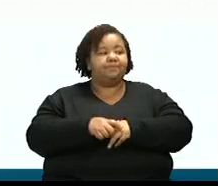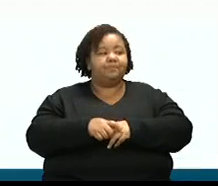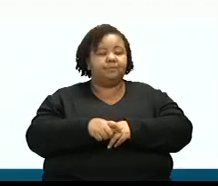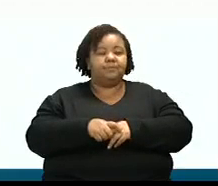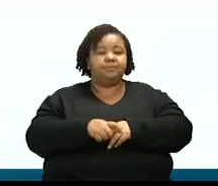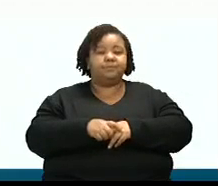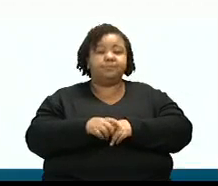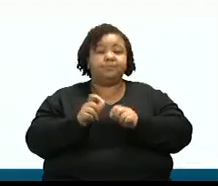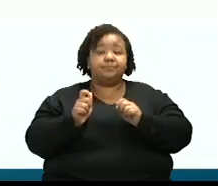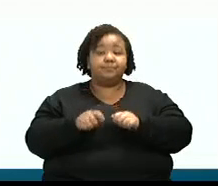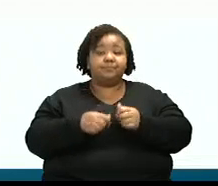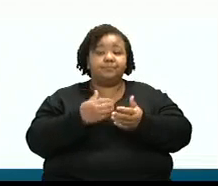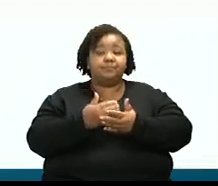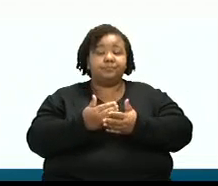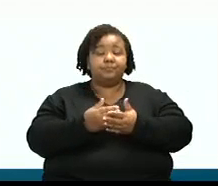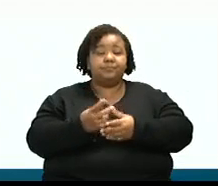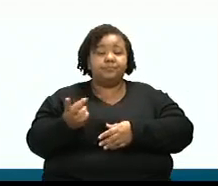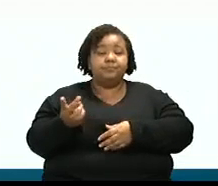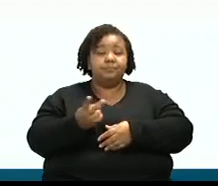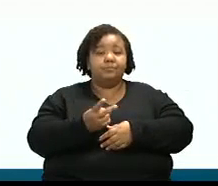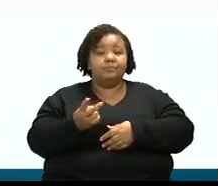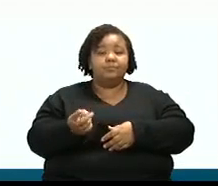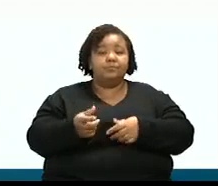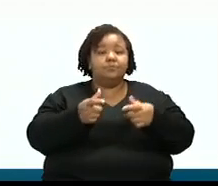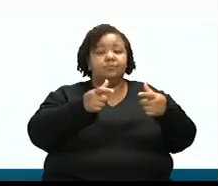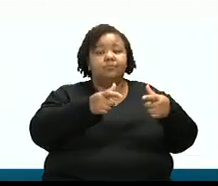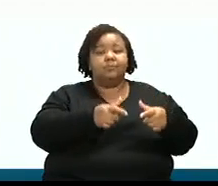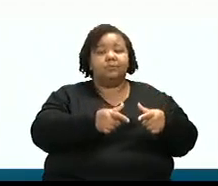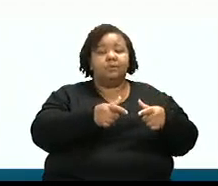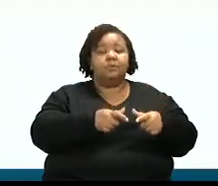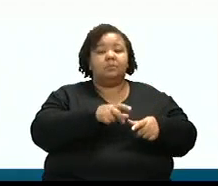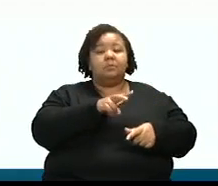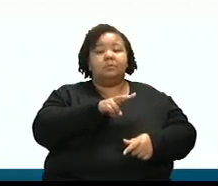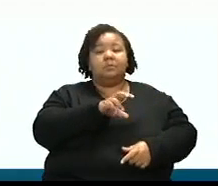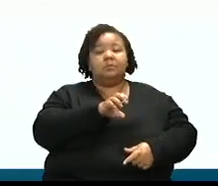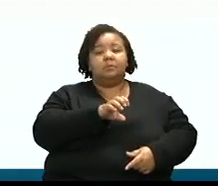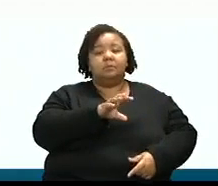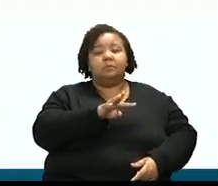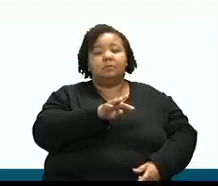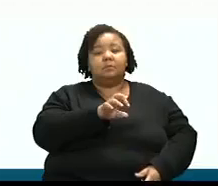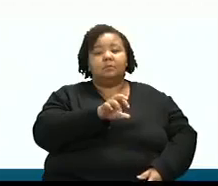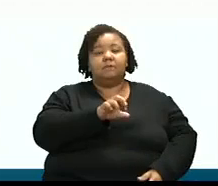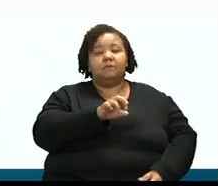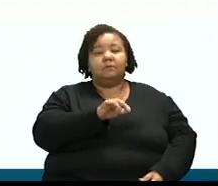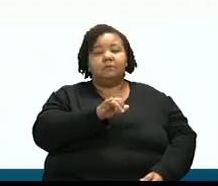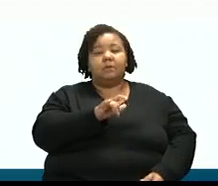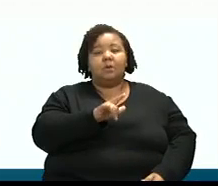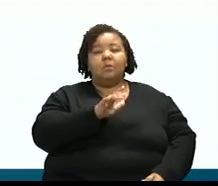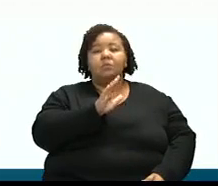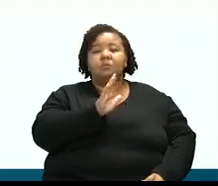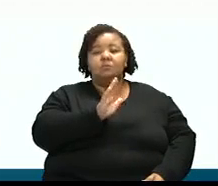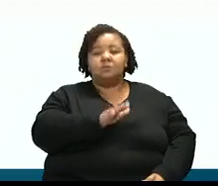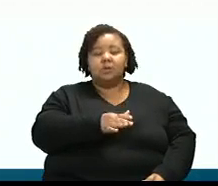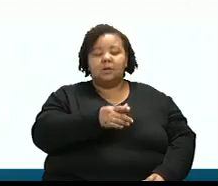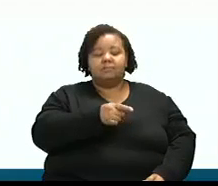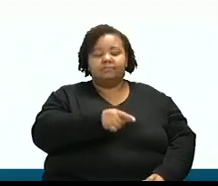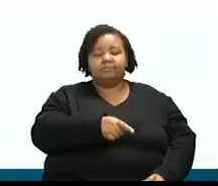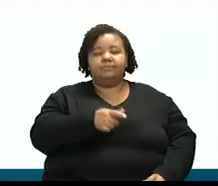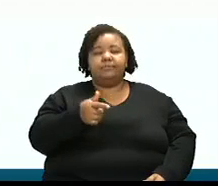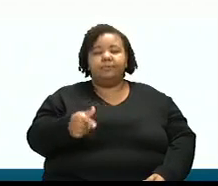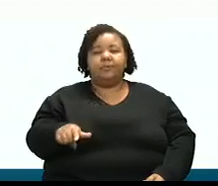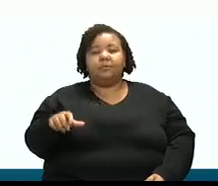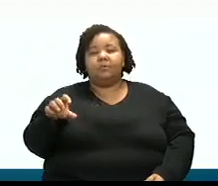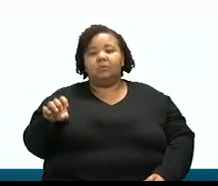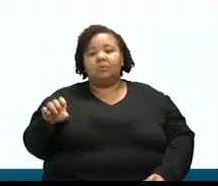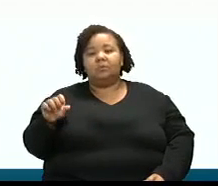podemos estudar dois tipos de campos. O campo vetorial nós já vimos, e o campo escalar é um campo que vai